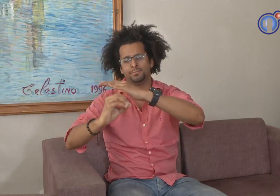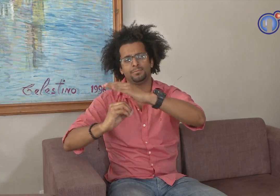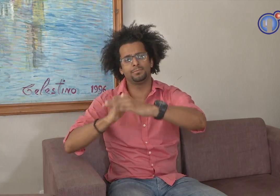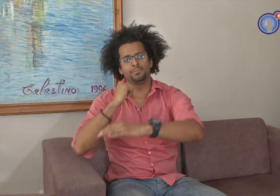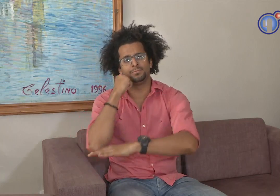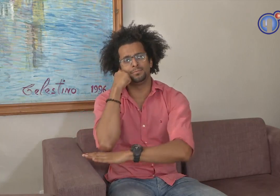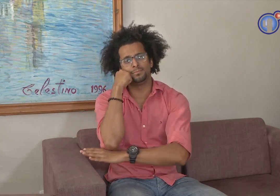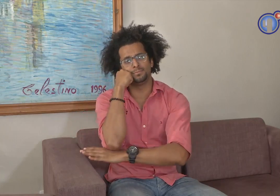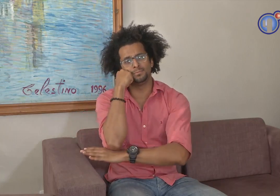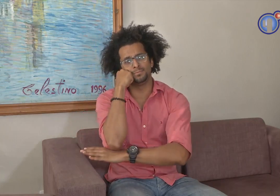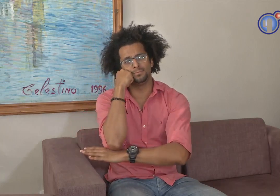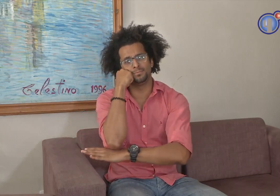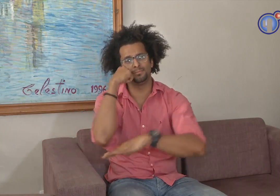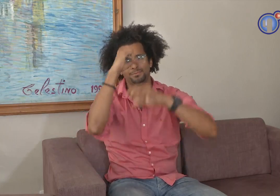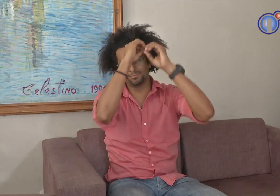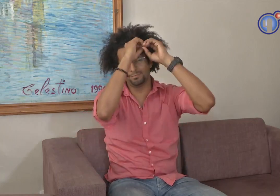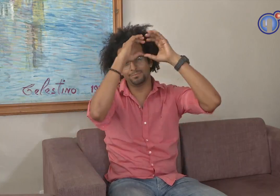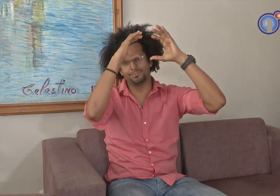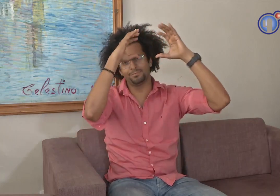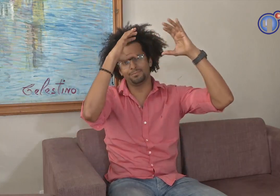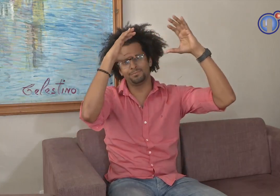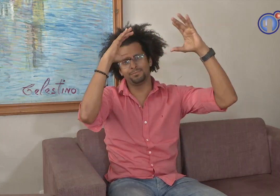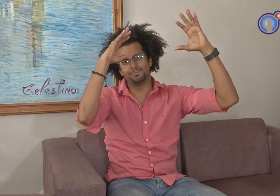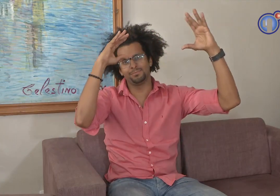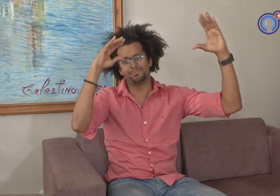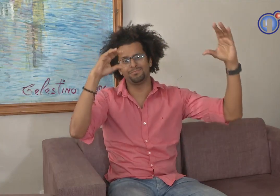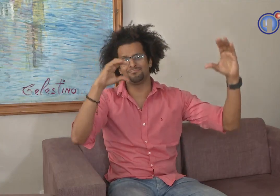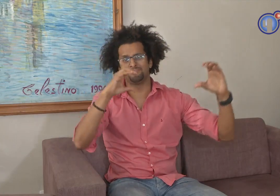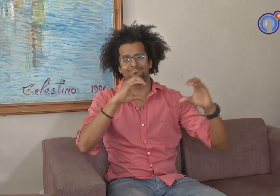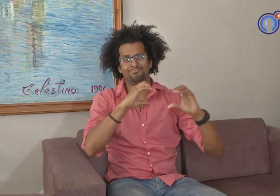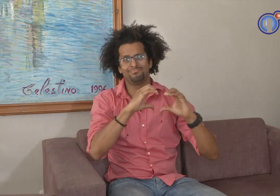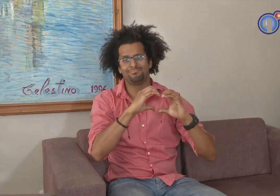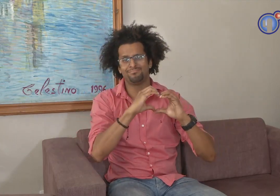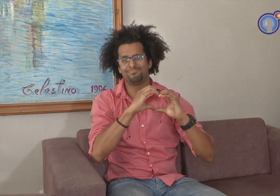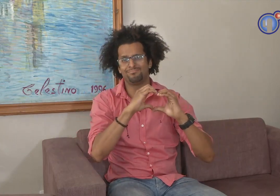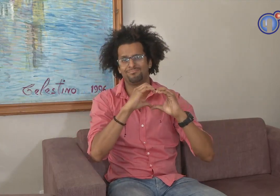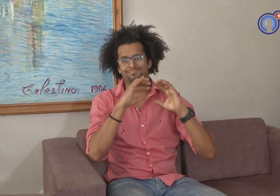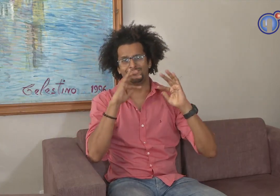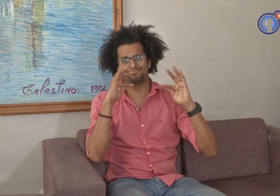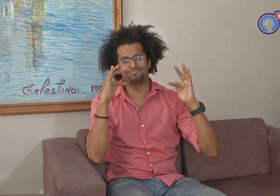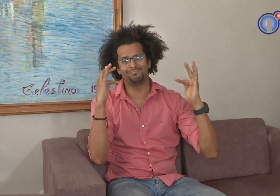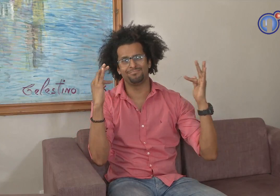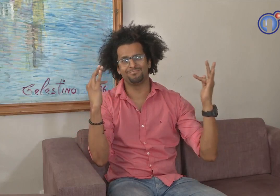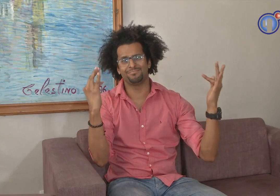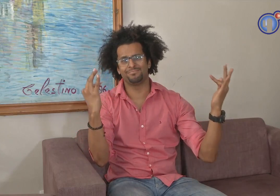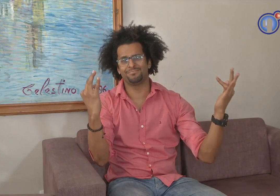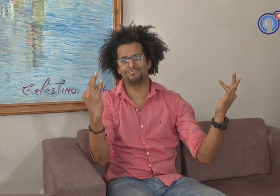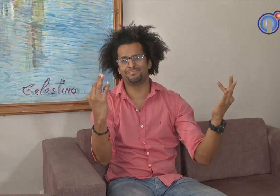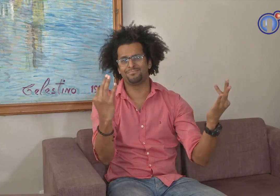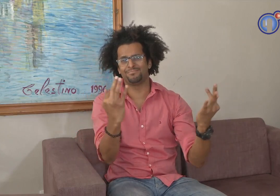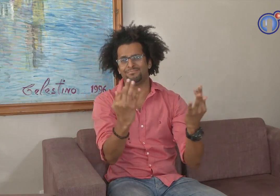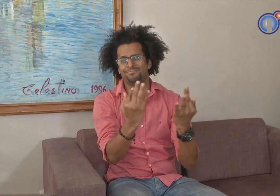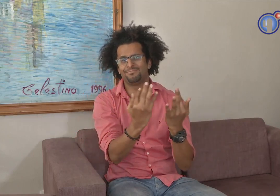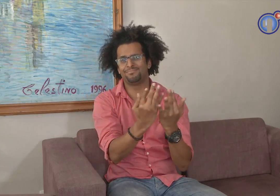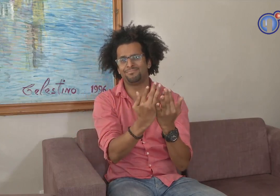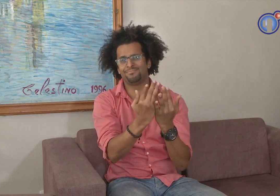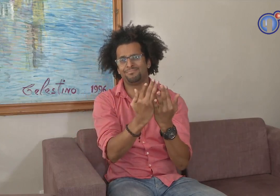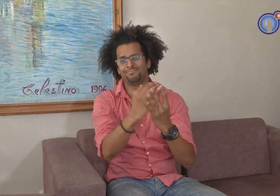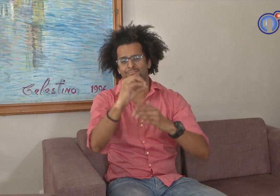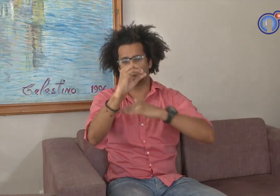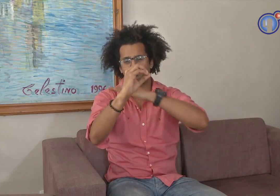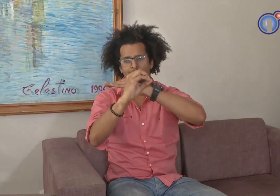A maré subindo e baixando. Também imagino minha família, meu